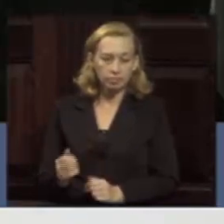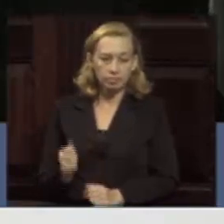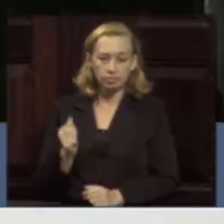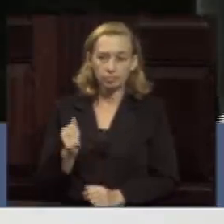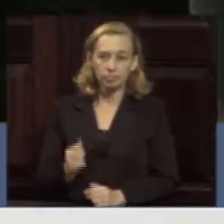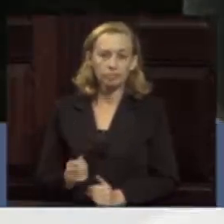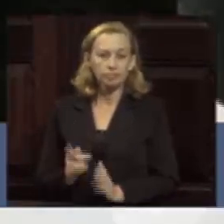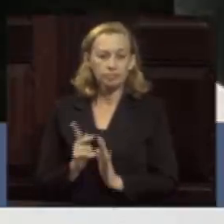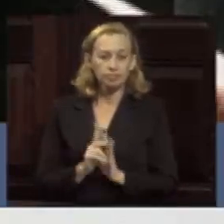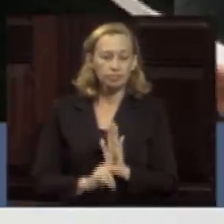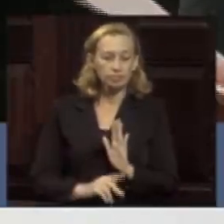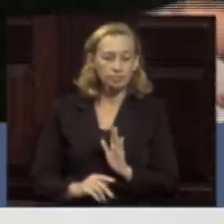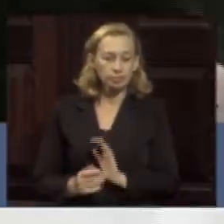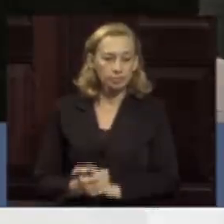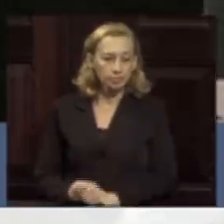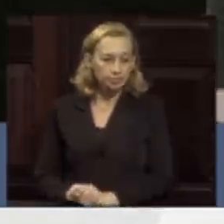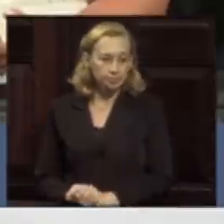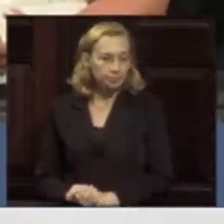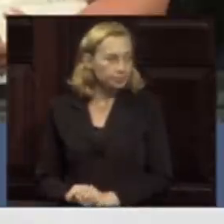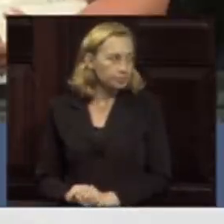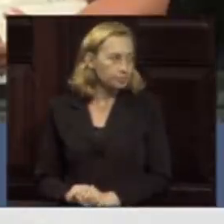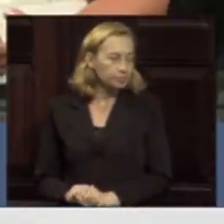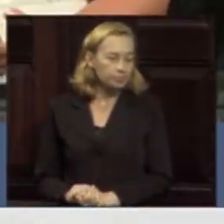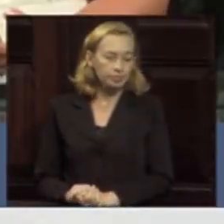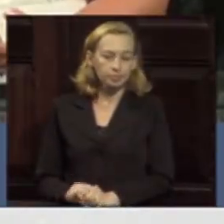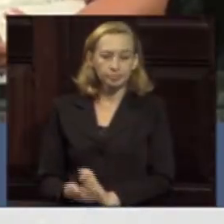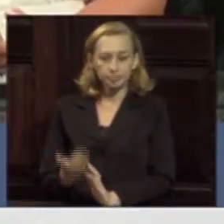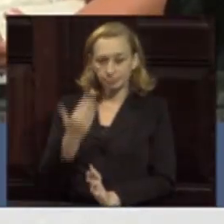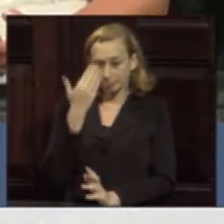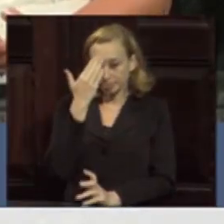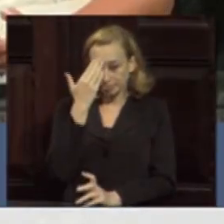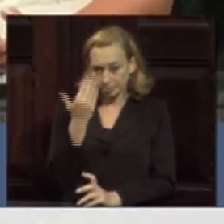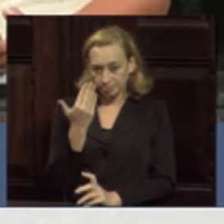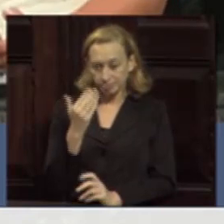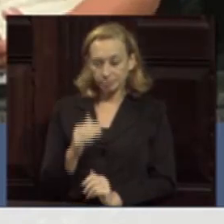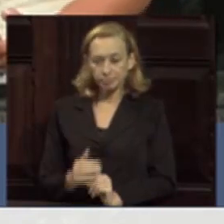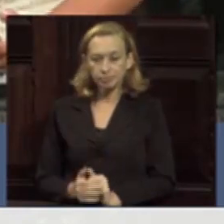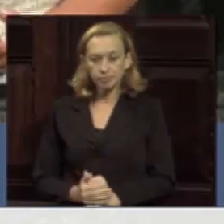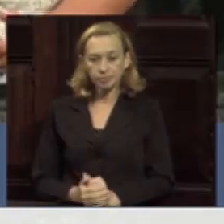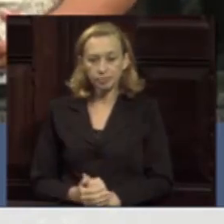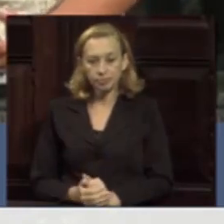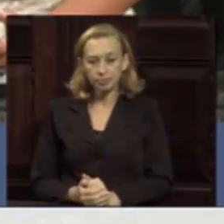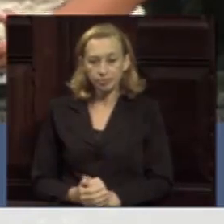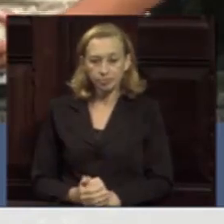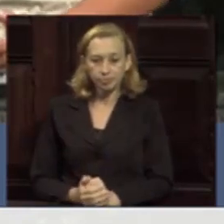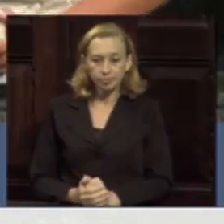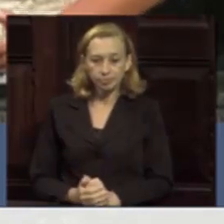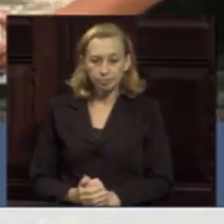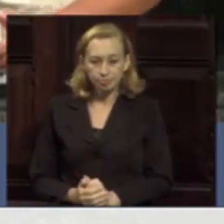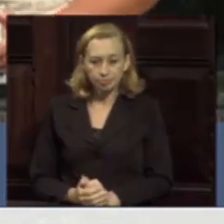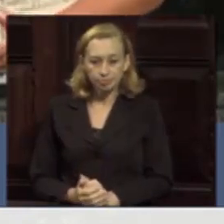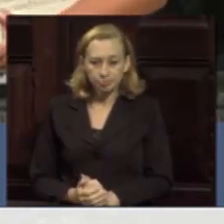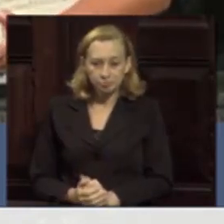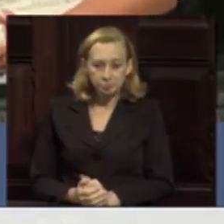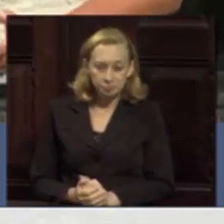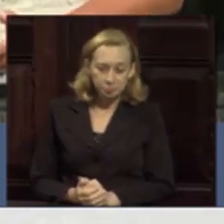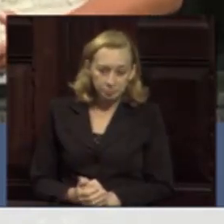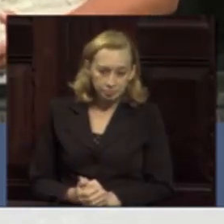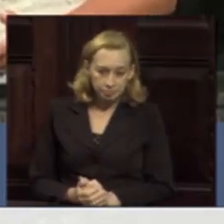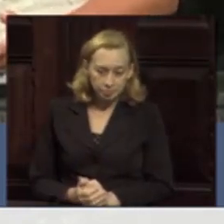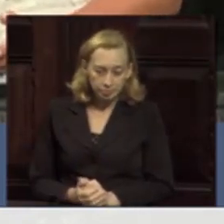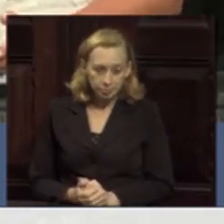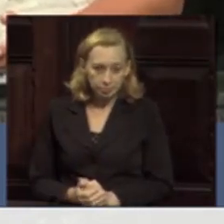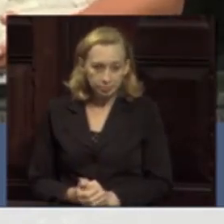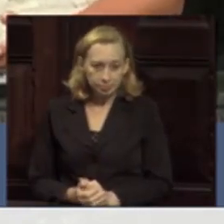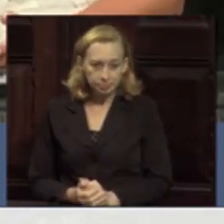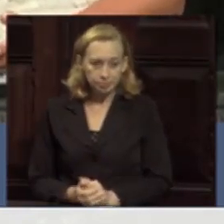frente. É primeira essa merda. Prefeito, obrigado pela compreensão, deputado Vermelha Rejane, pelo entendimento.